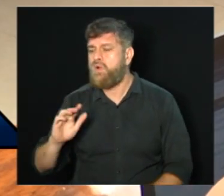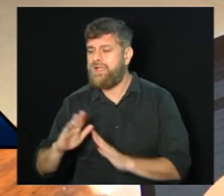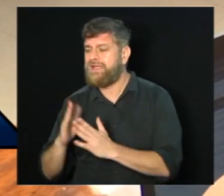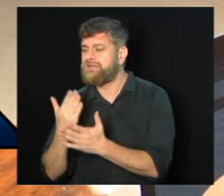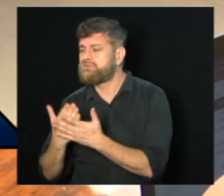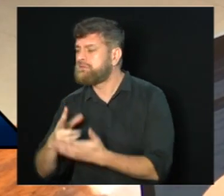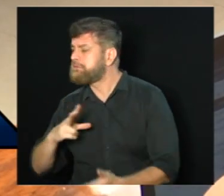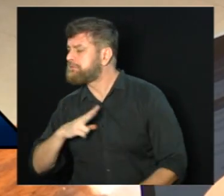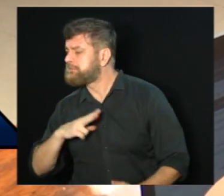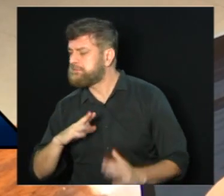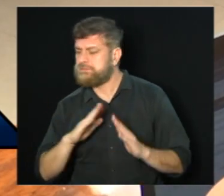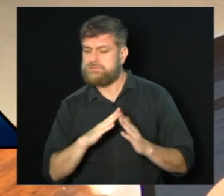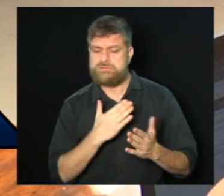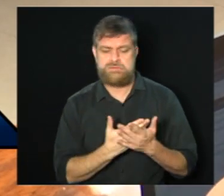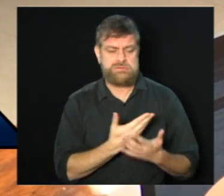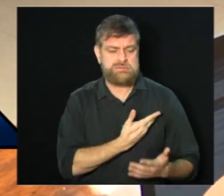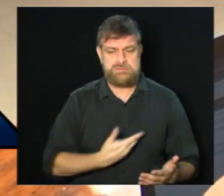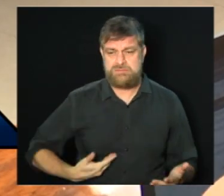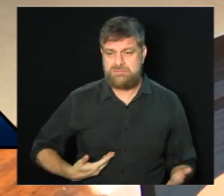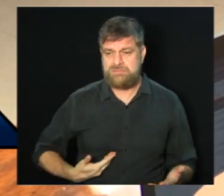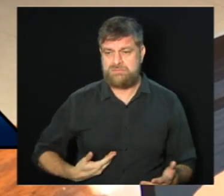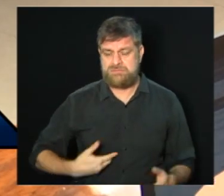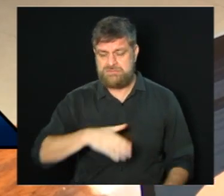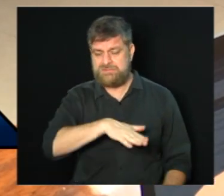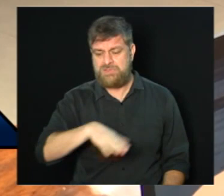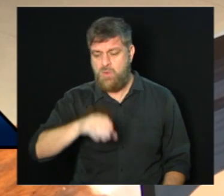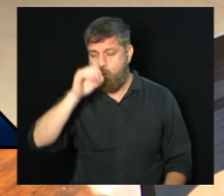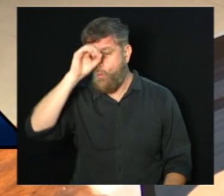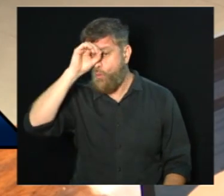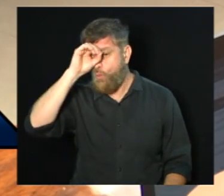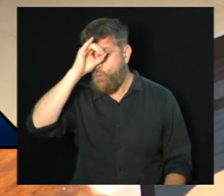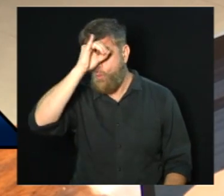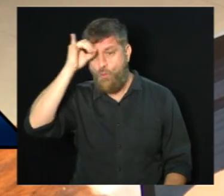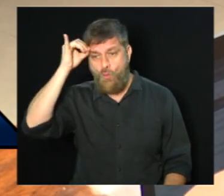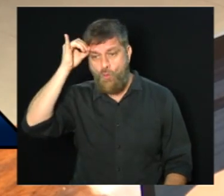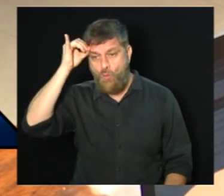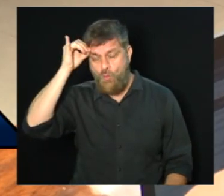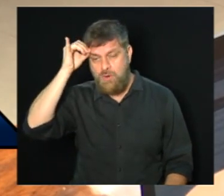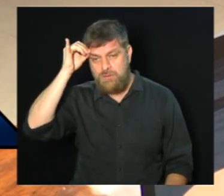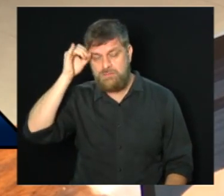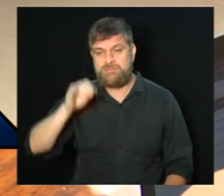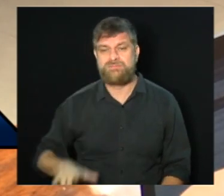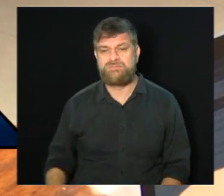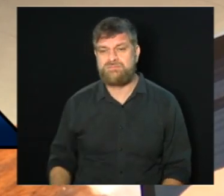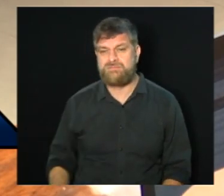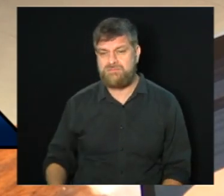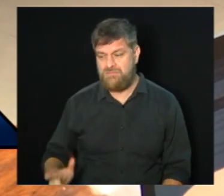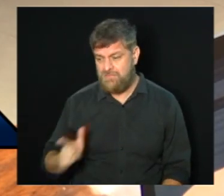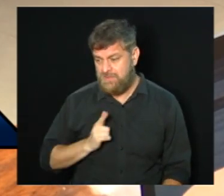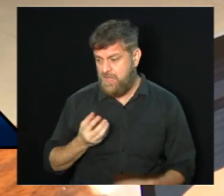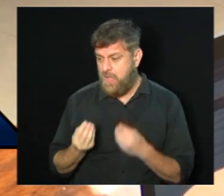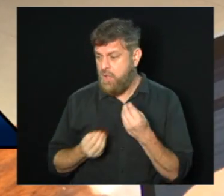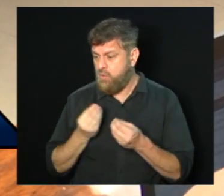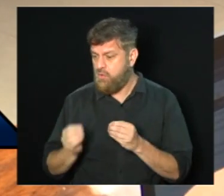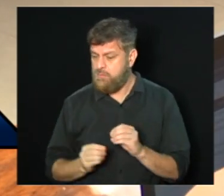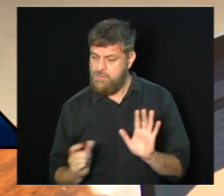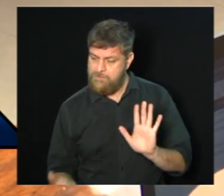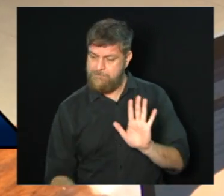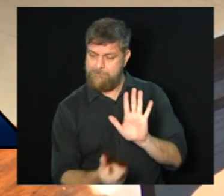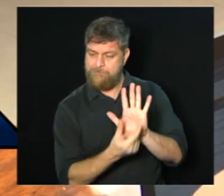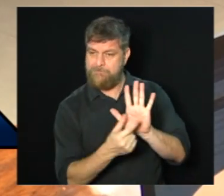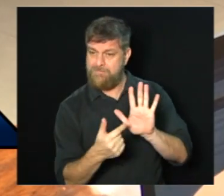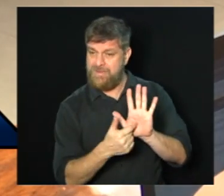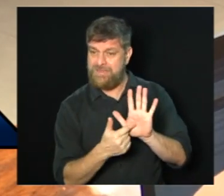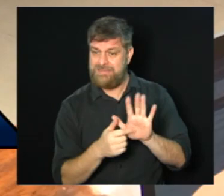discriminação. Porque a criança é muito inocente, mas às vezes as pessoas colocam isso. Então, se tivesse como uma fórmula das crianças não